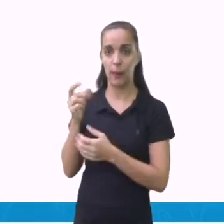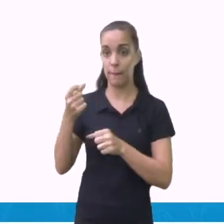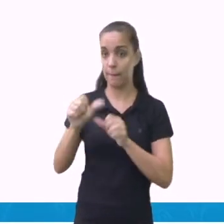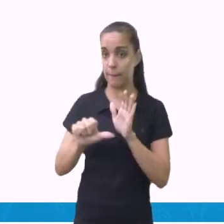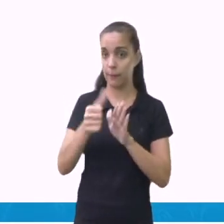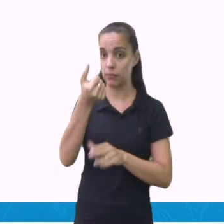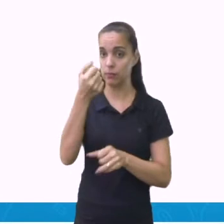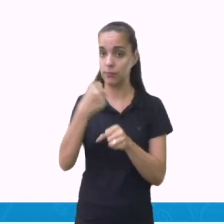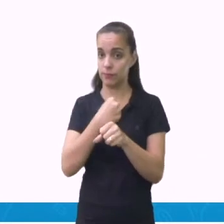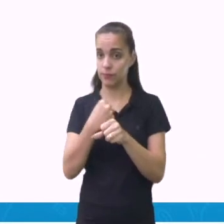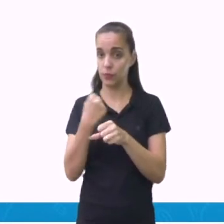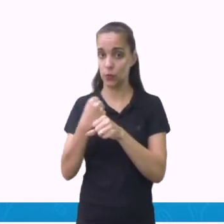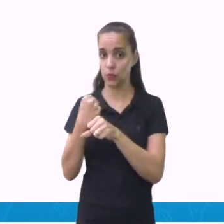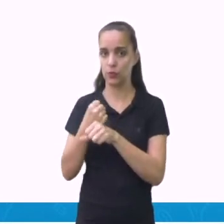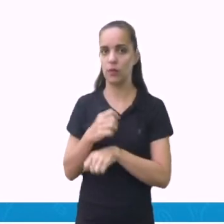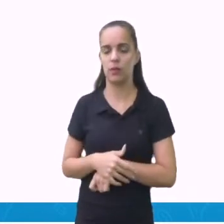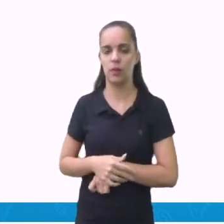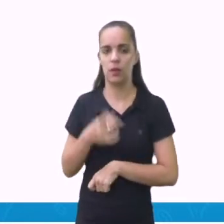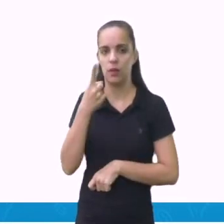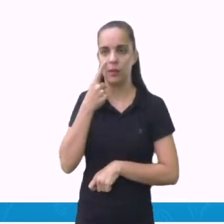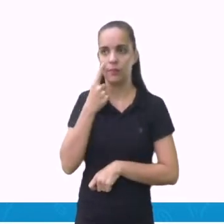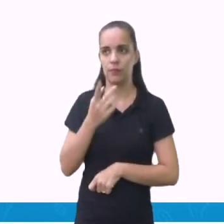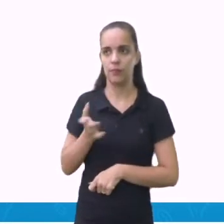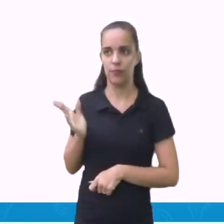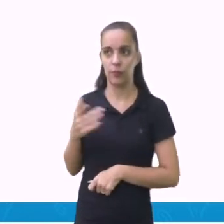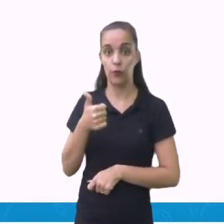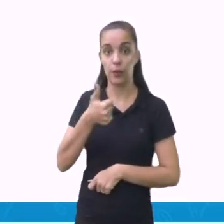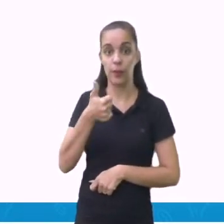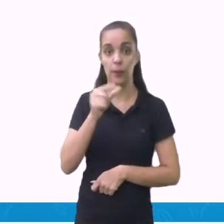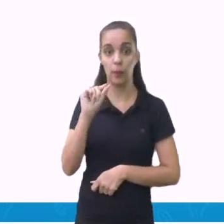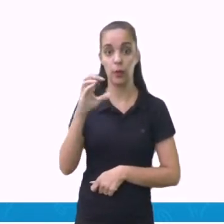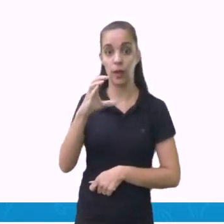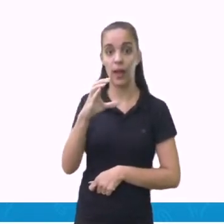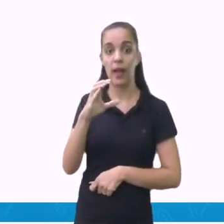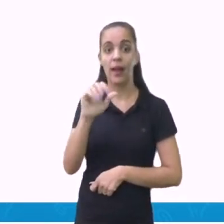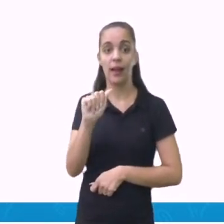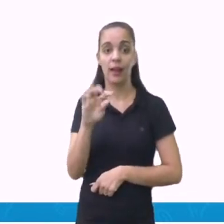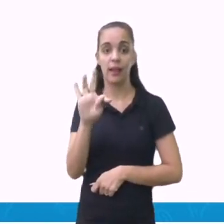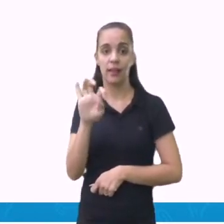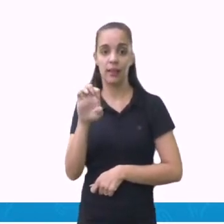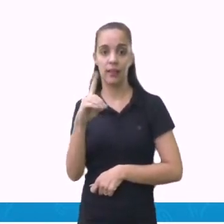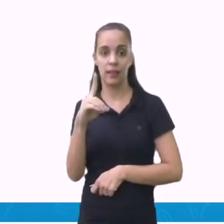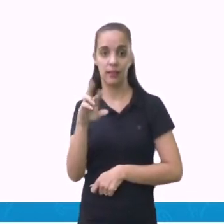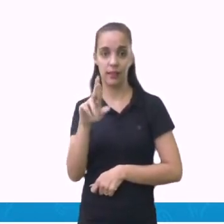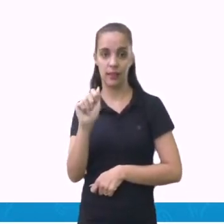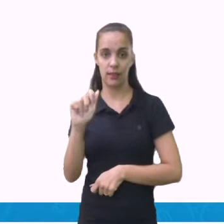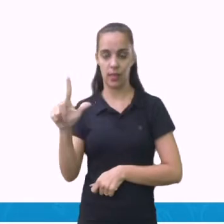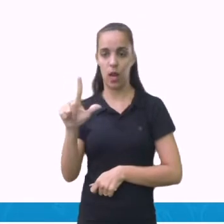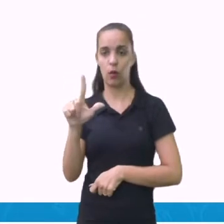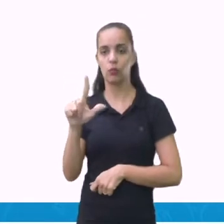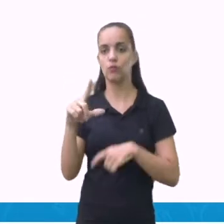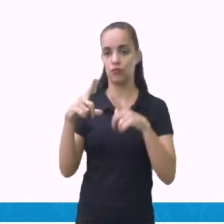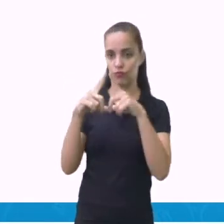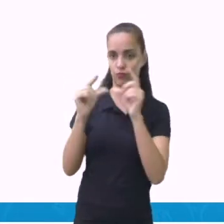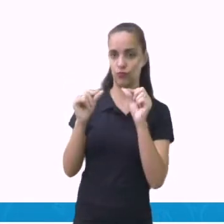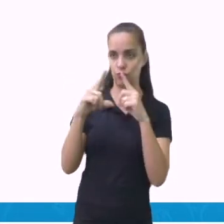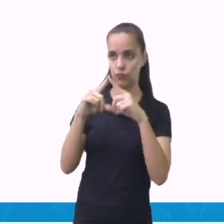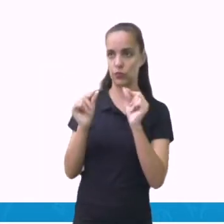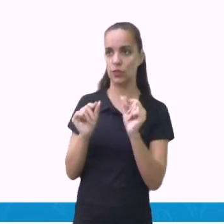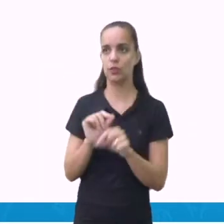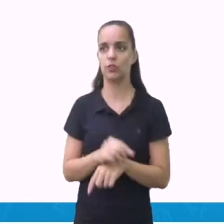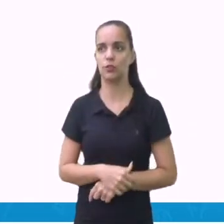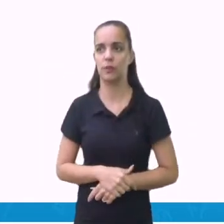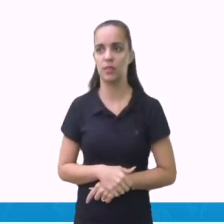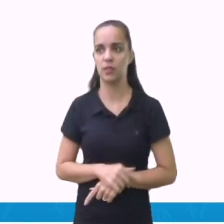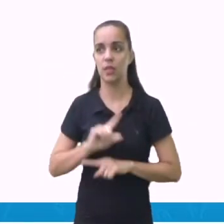construção. A primeira construção de Brasília foi a Catedral de Brasília. Ela primeiro foi toda desenhada, toda